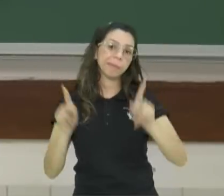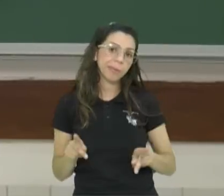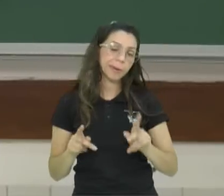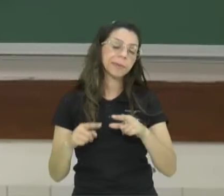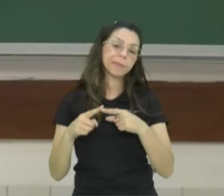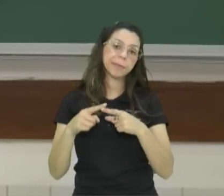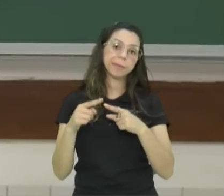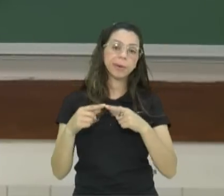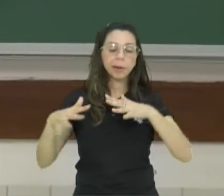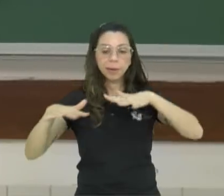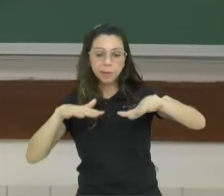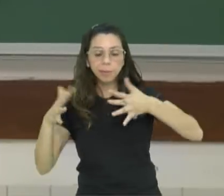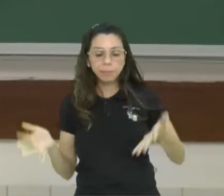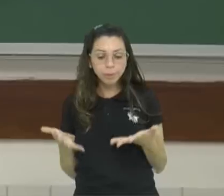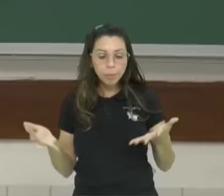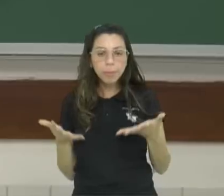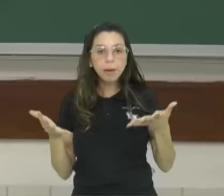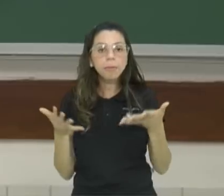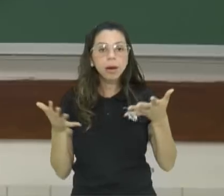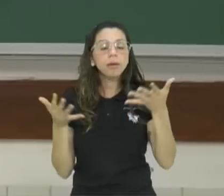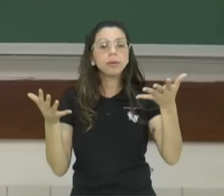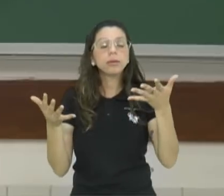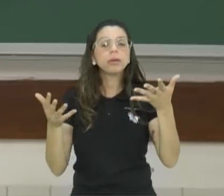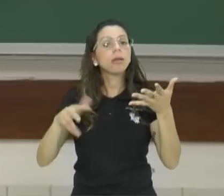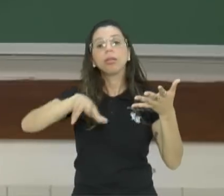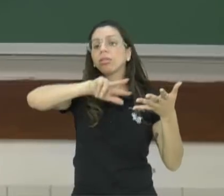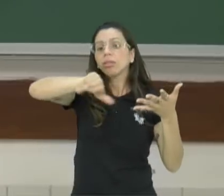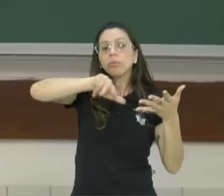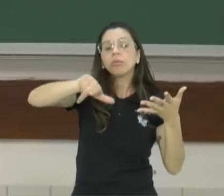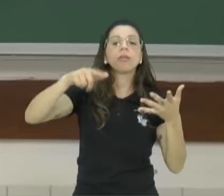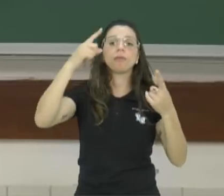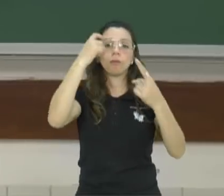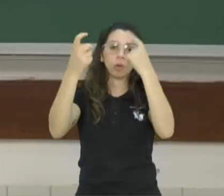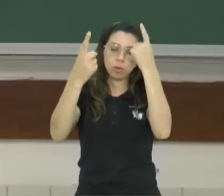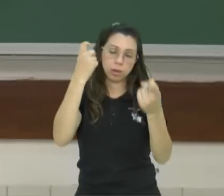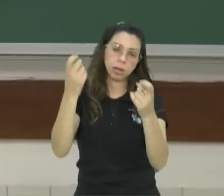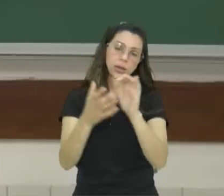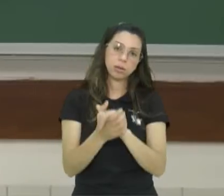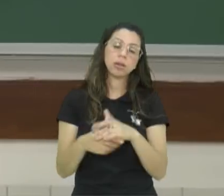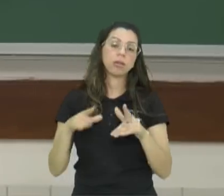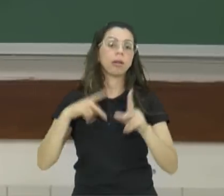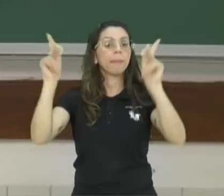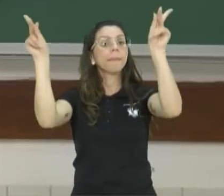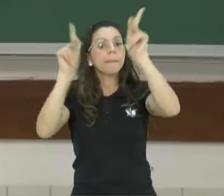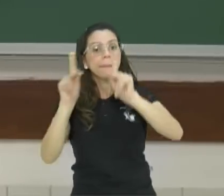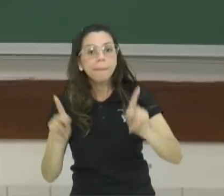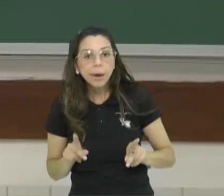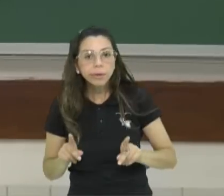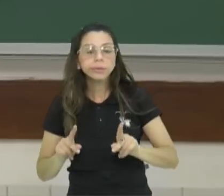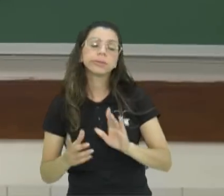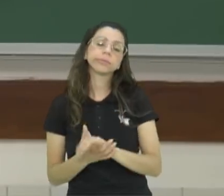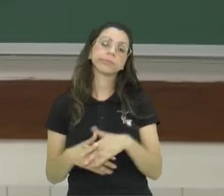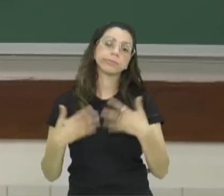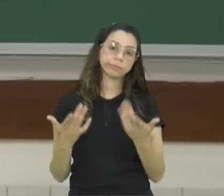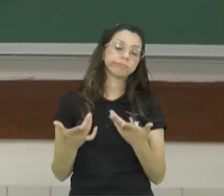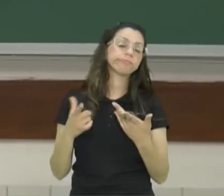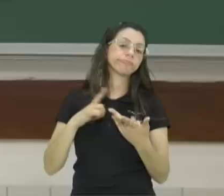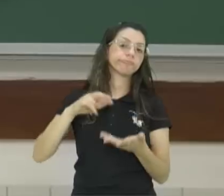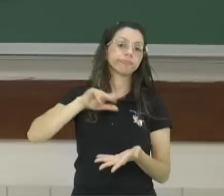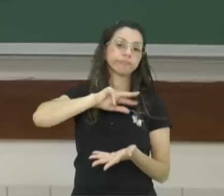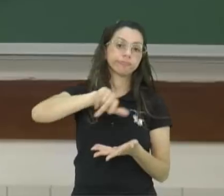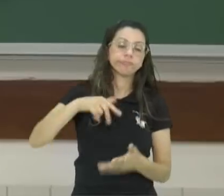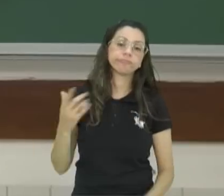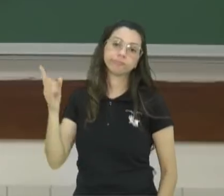ele organizava, eram no violent, eram pacíficas, sem violência, certo? Esse foi o